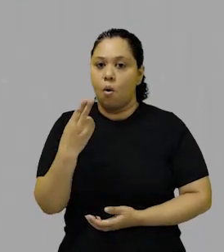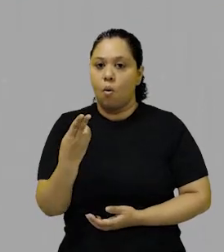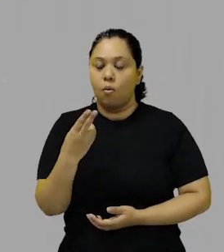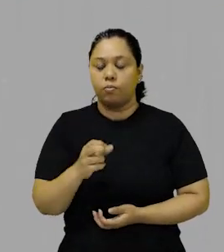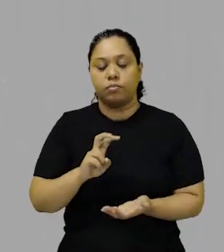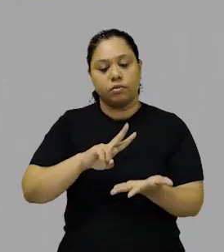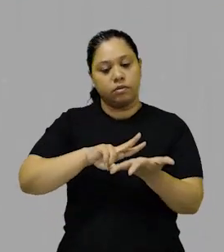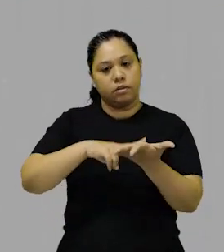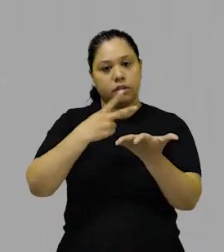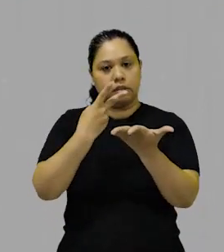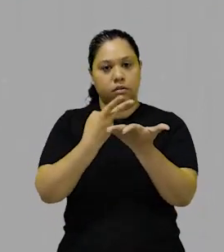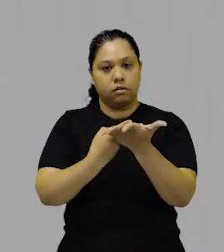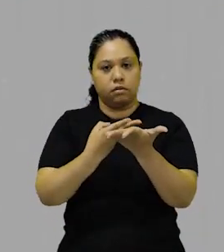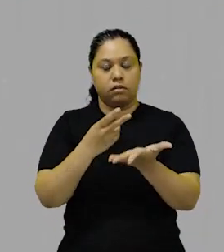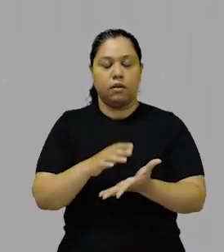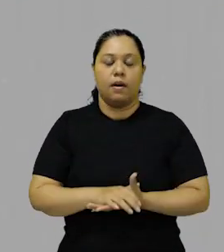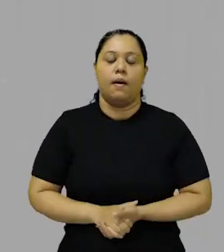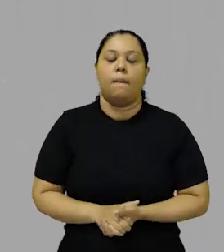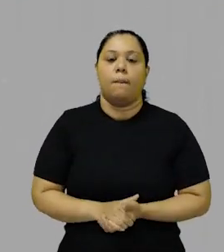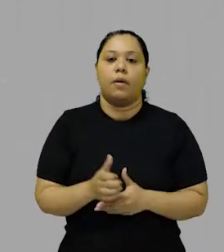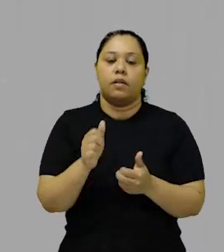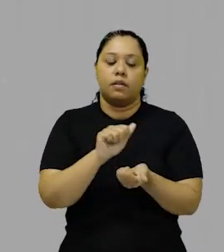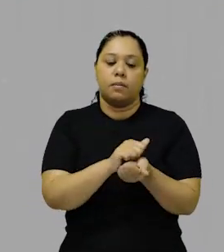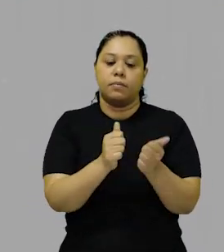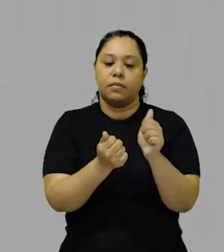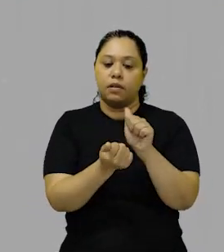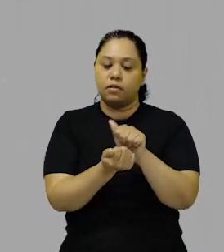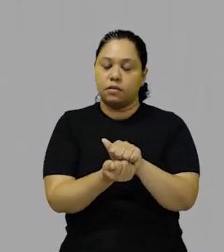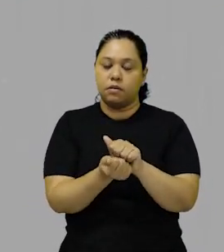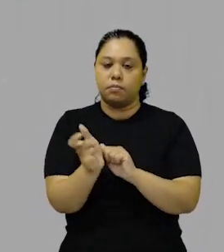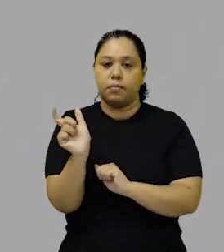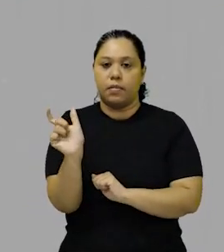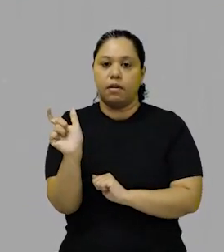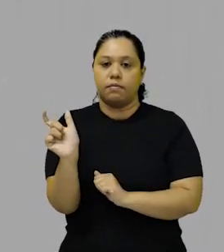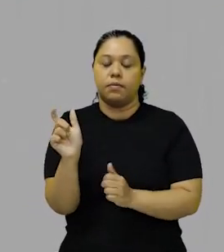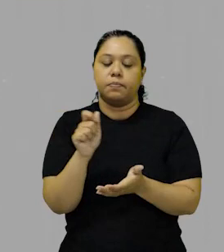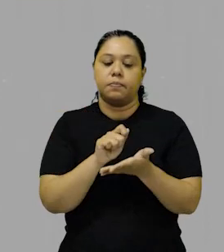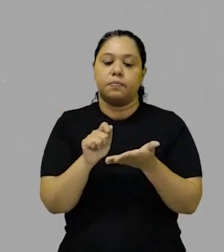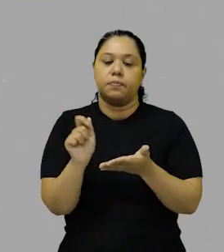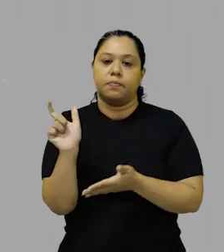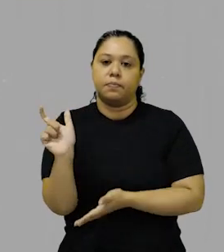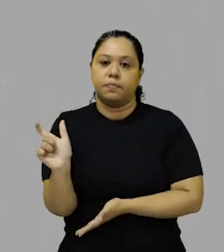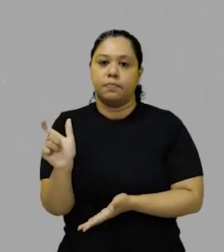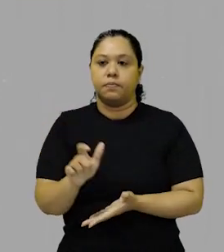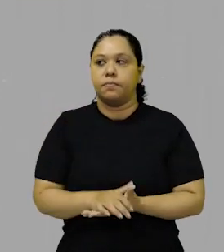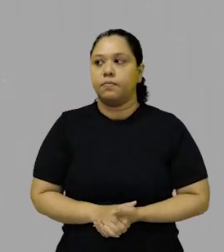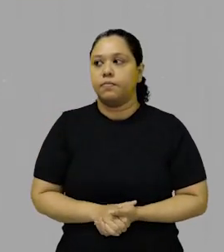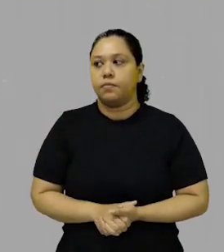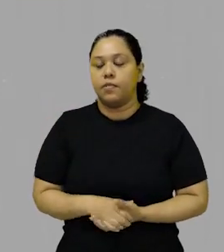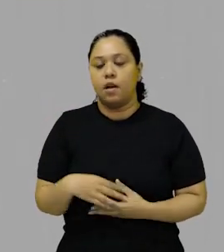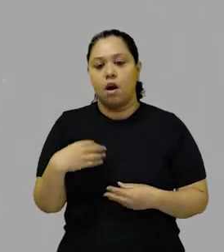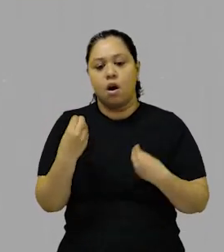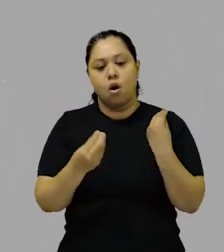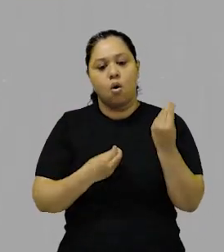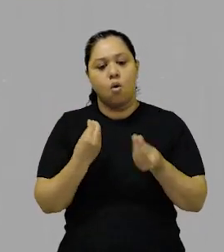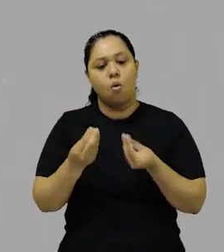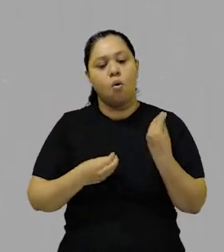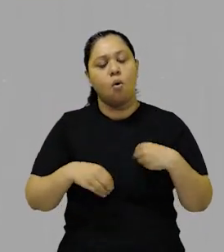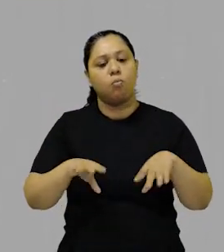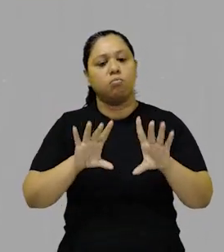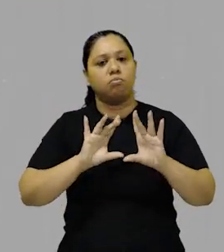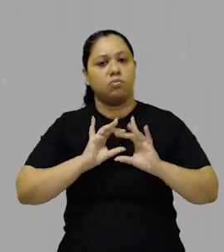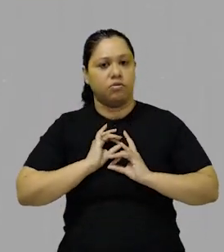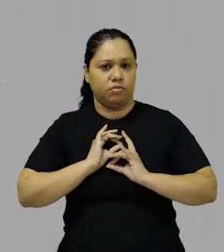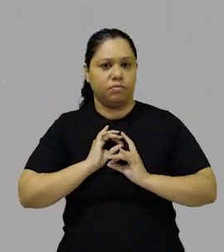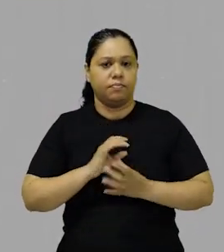a tradução, né, que seria aquela adequação gráfica da própria escrita da palavra. Tá? Como que a gente adquire esses